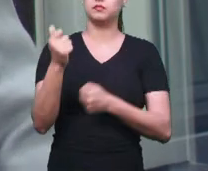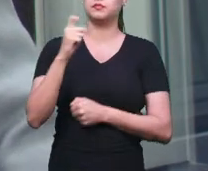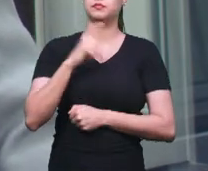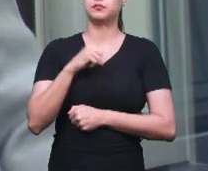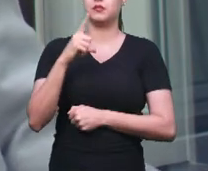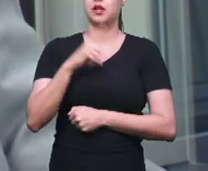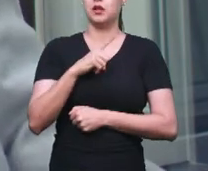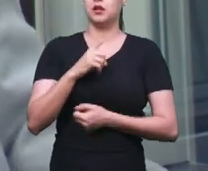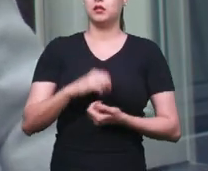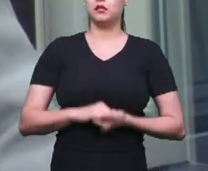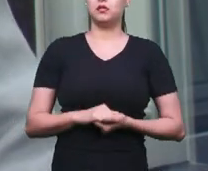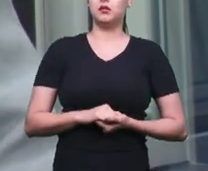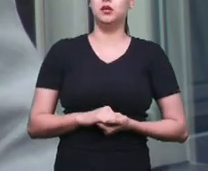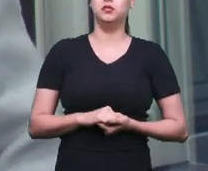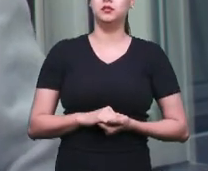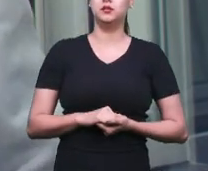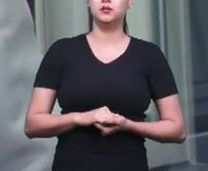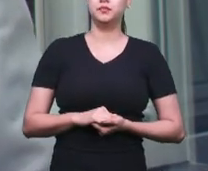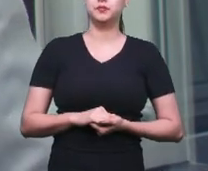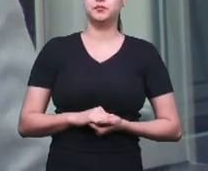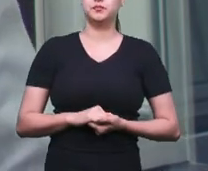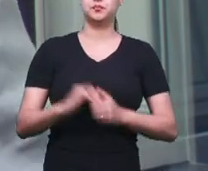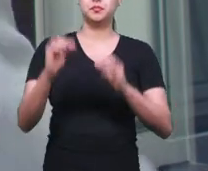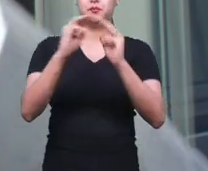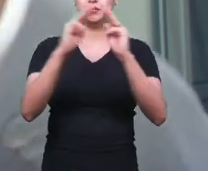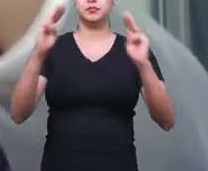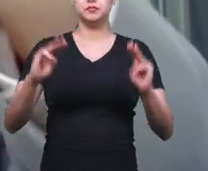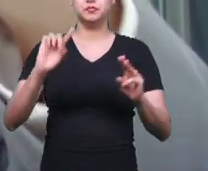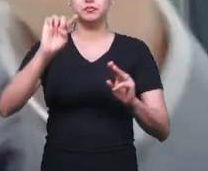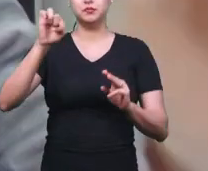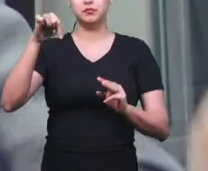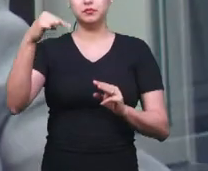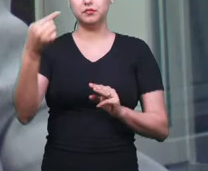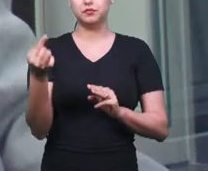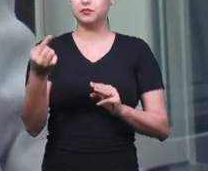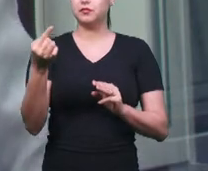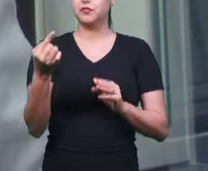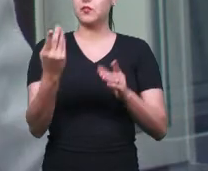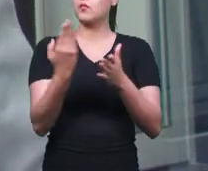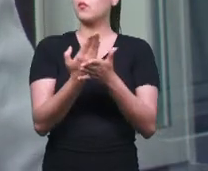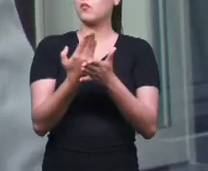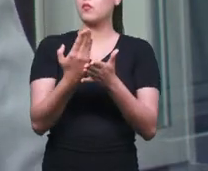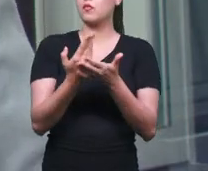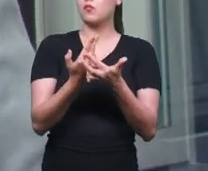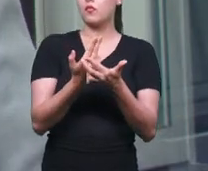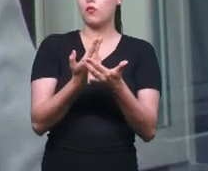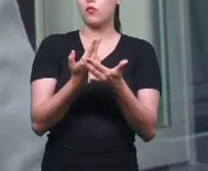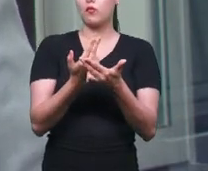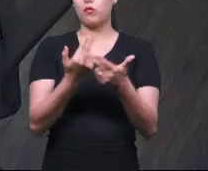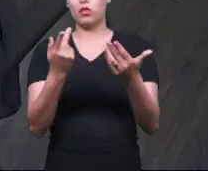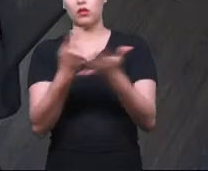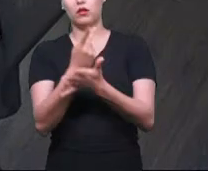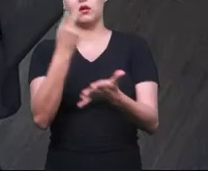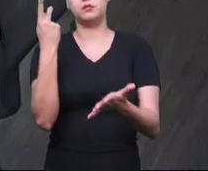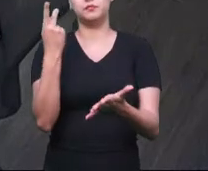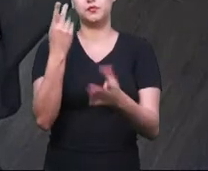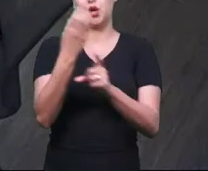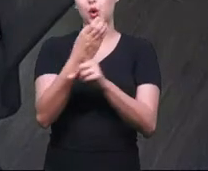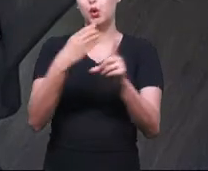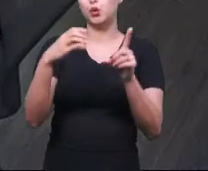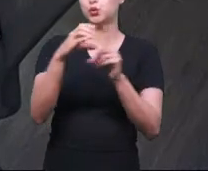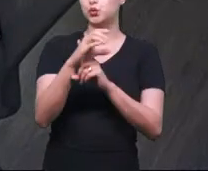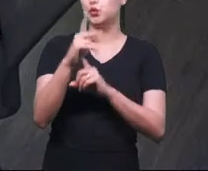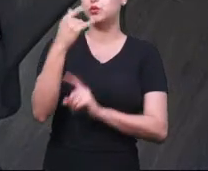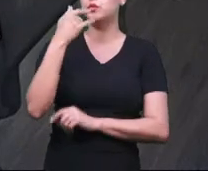Manaim, depois de alguma circunstância, acabei chegando no final do culto e um pastor se dirigiu a